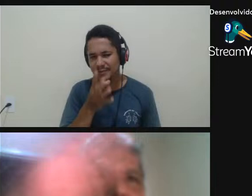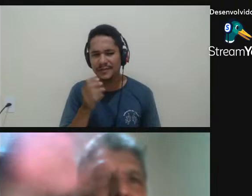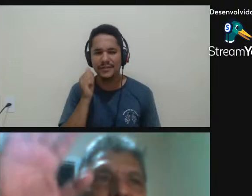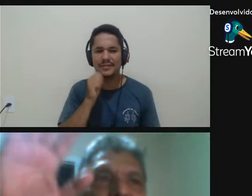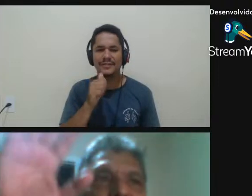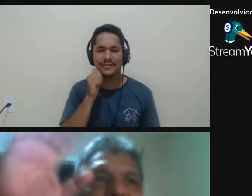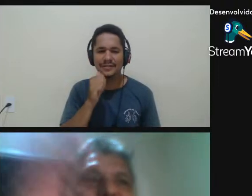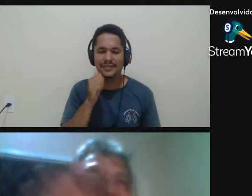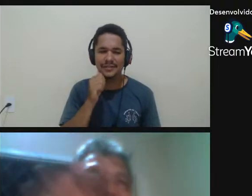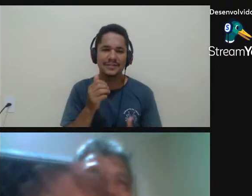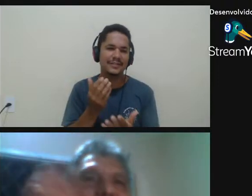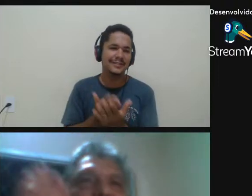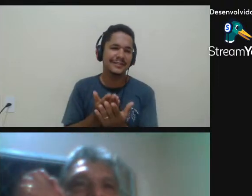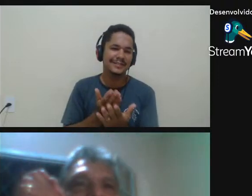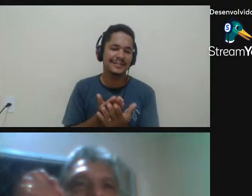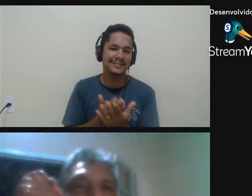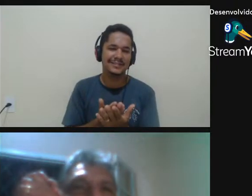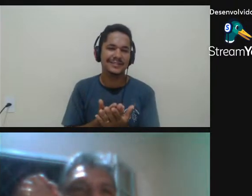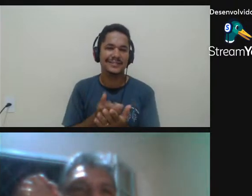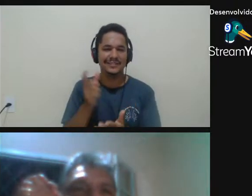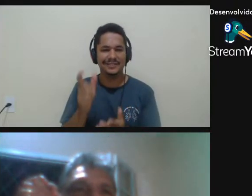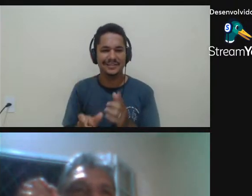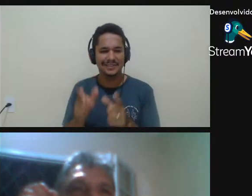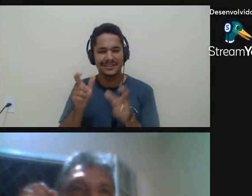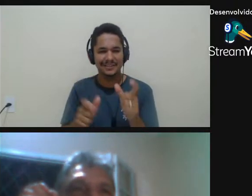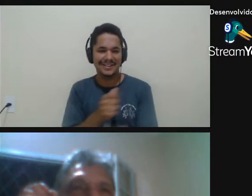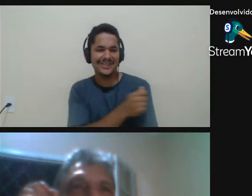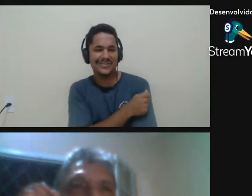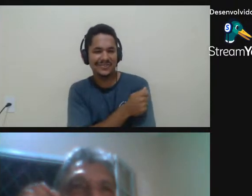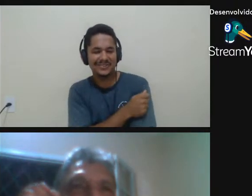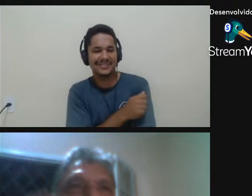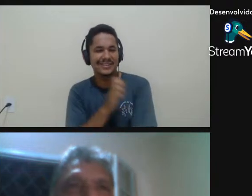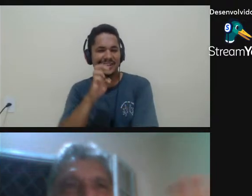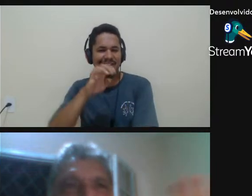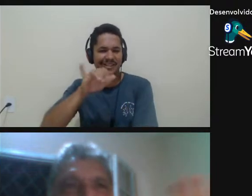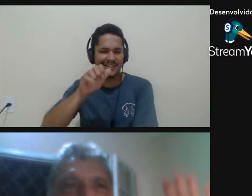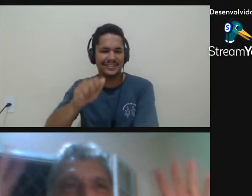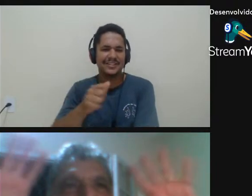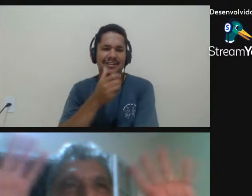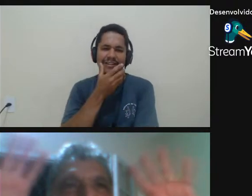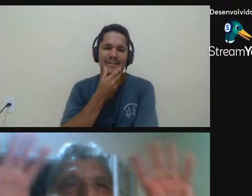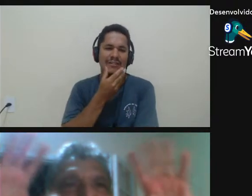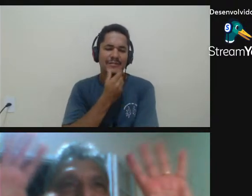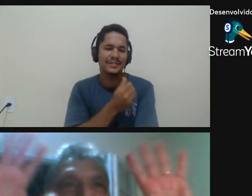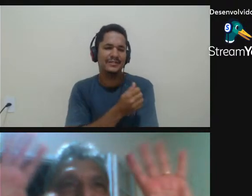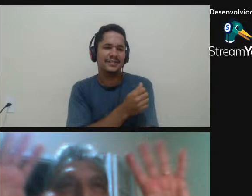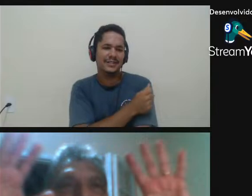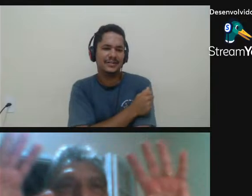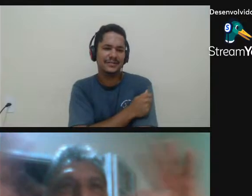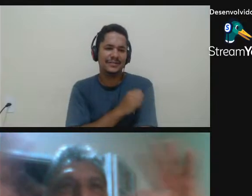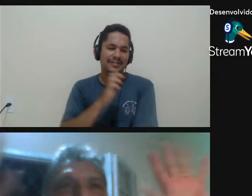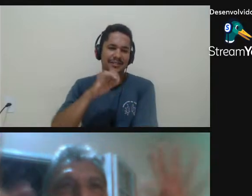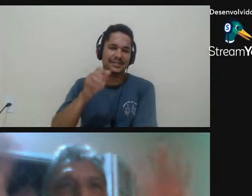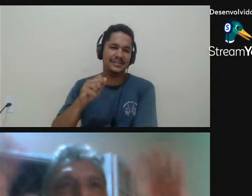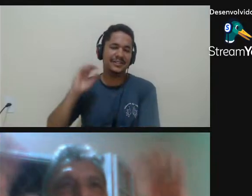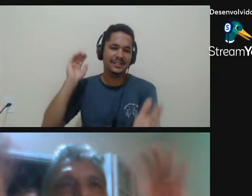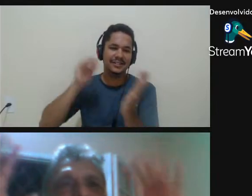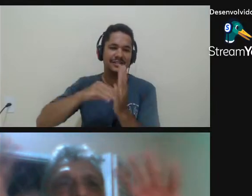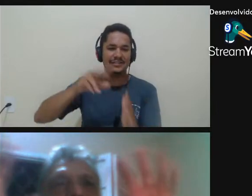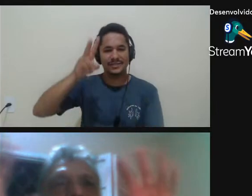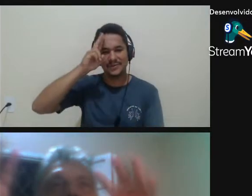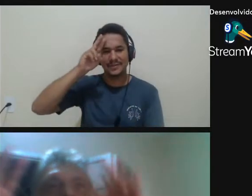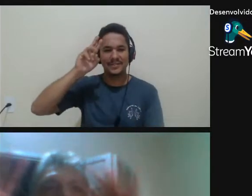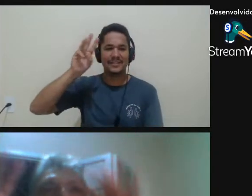meninas estudantes da EJA, para os meninos estudantes da EJA. E até segunda, terça e quarta,